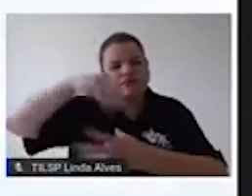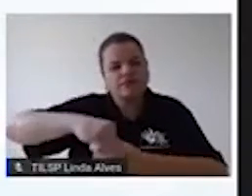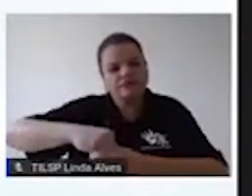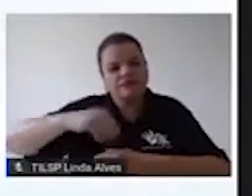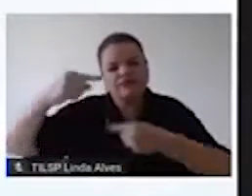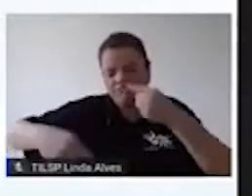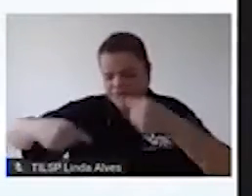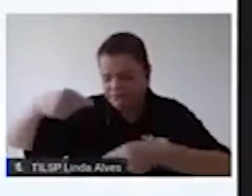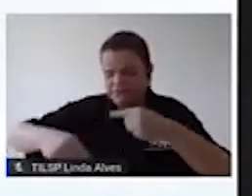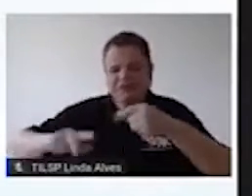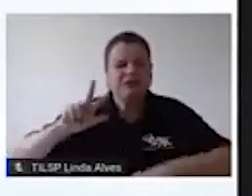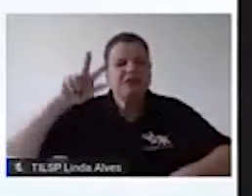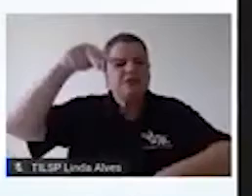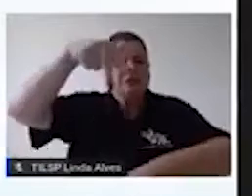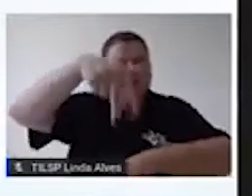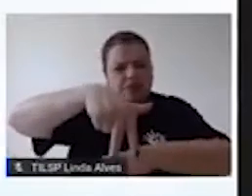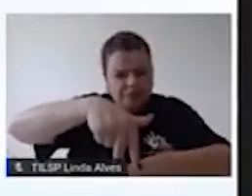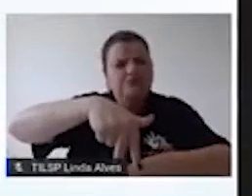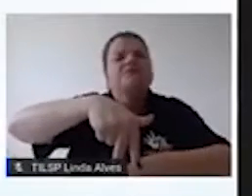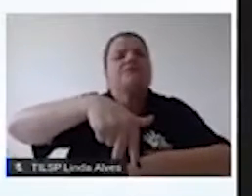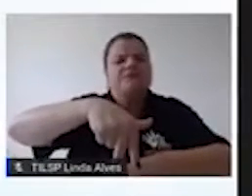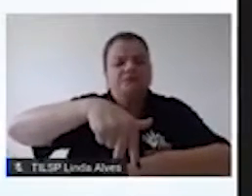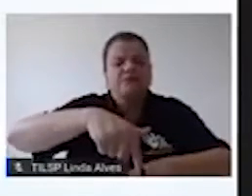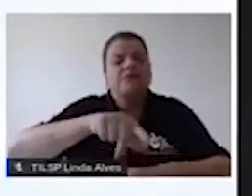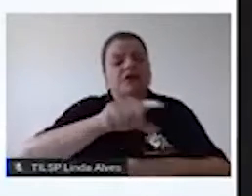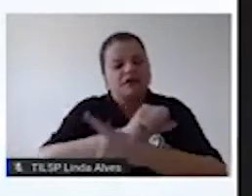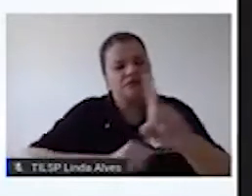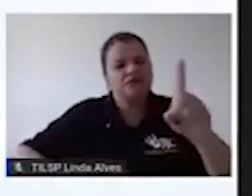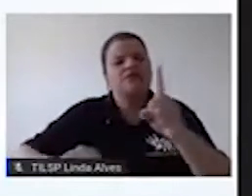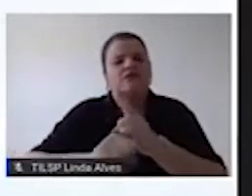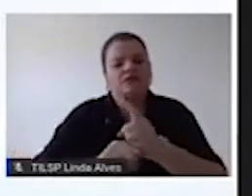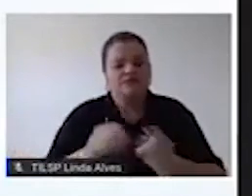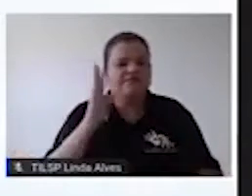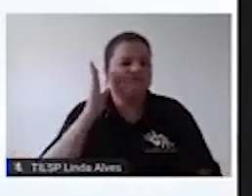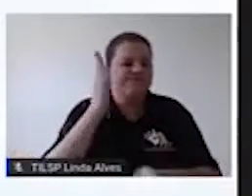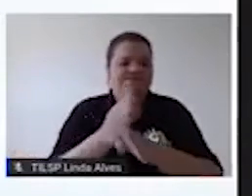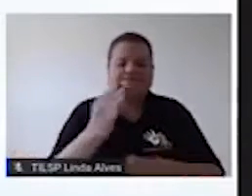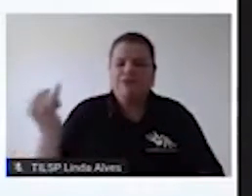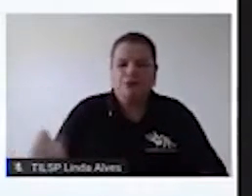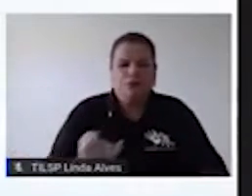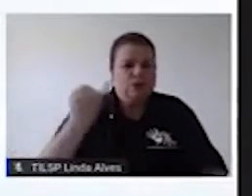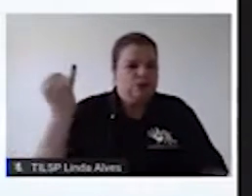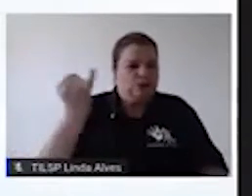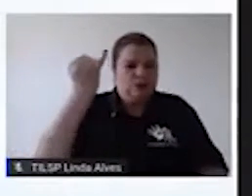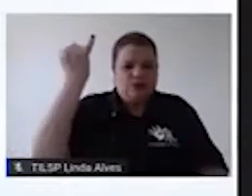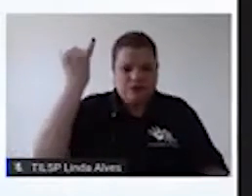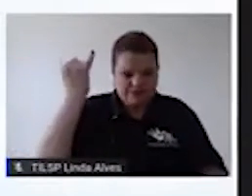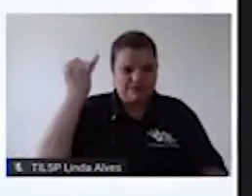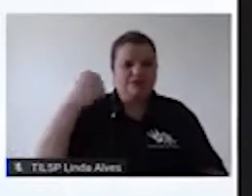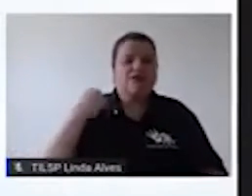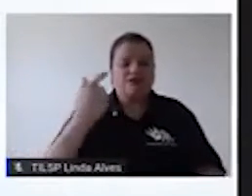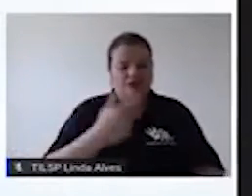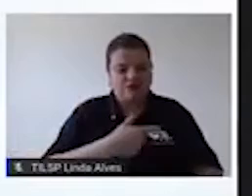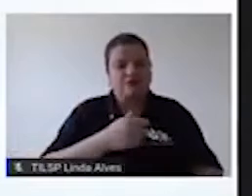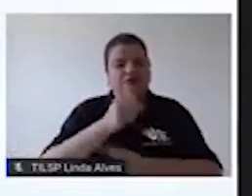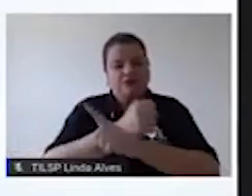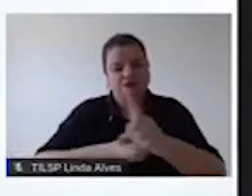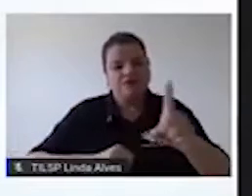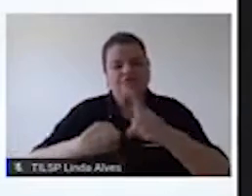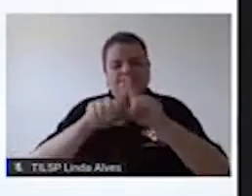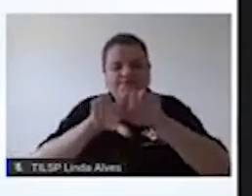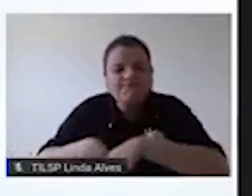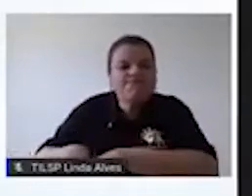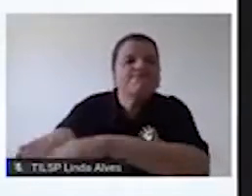espaços políticos e sociais da nossa sociedade são fundamentais para a gente construir essa sociedade